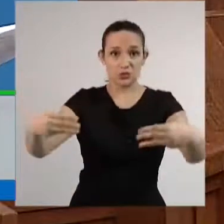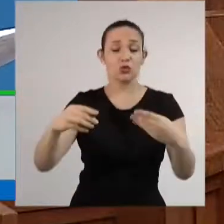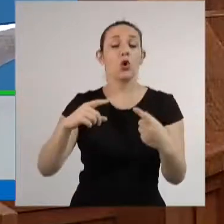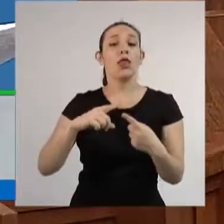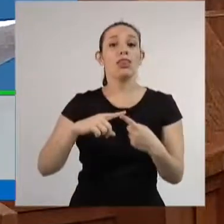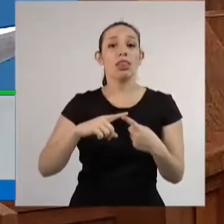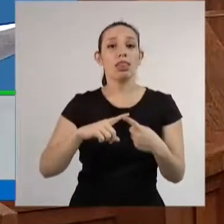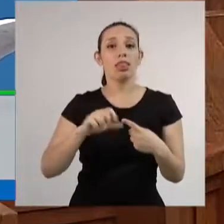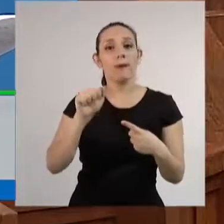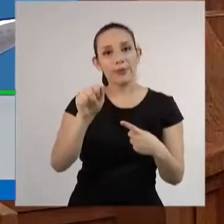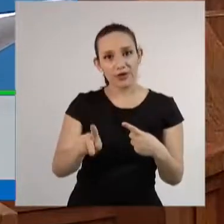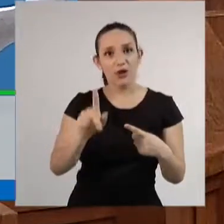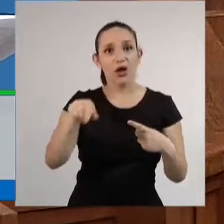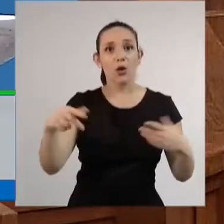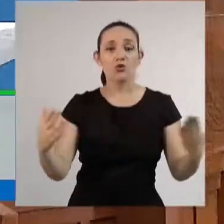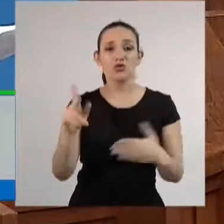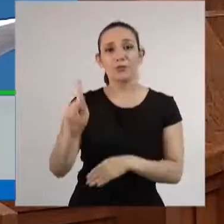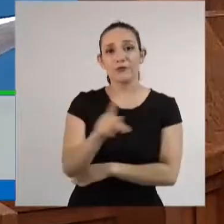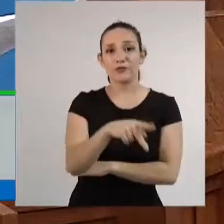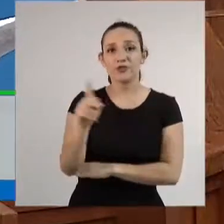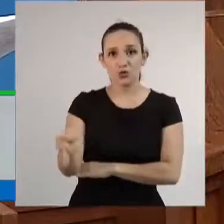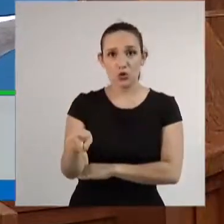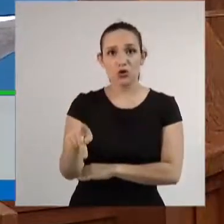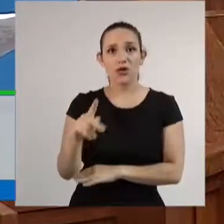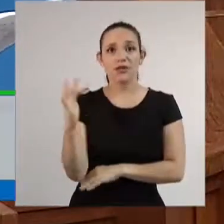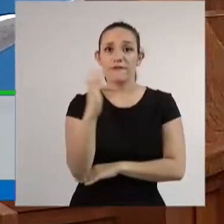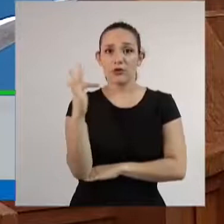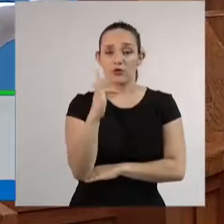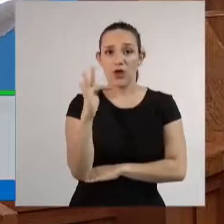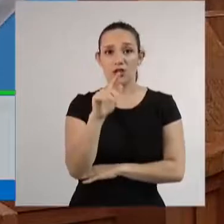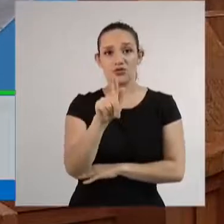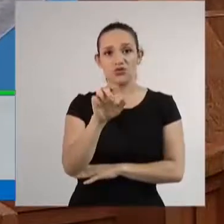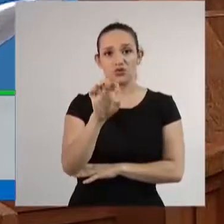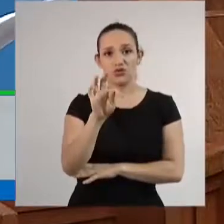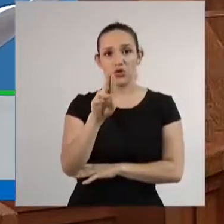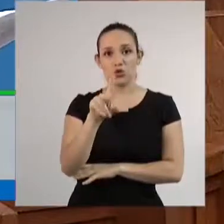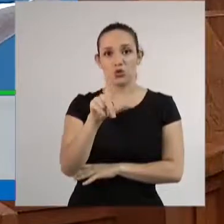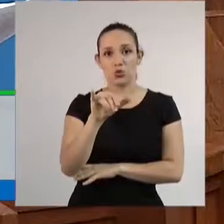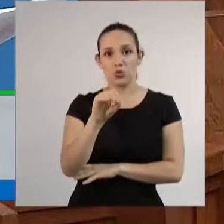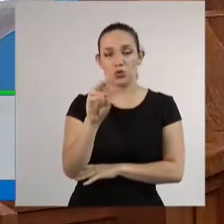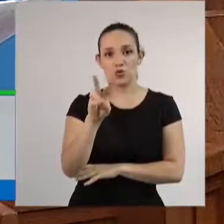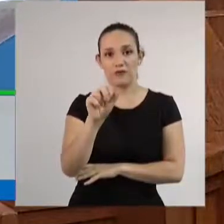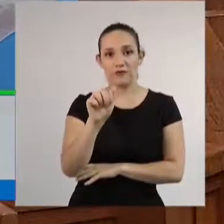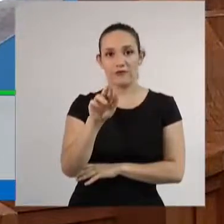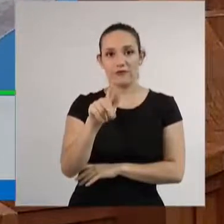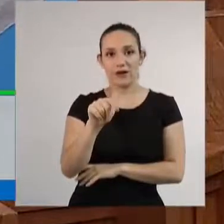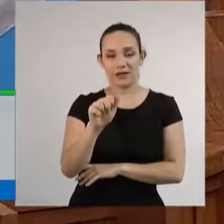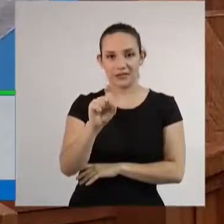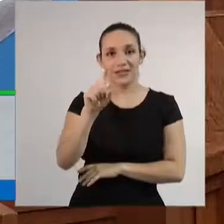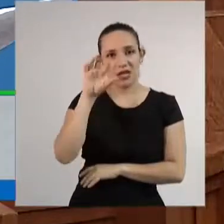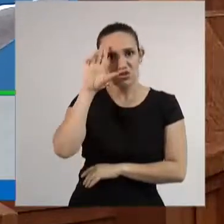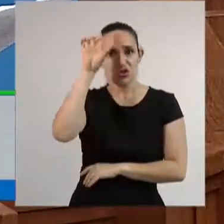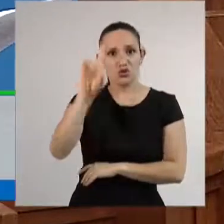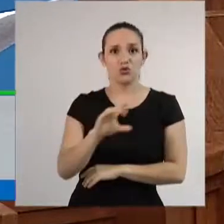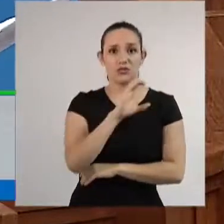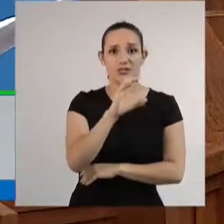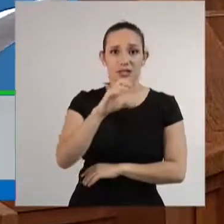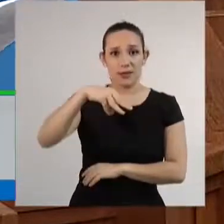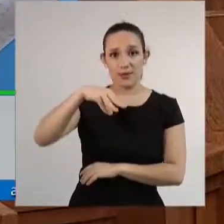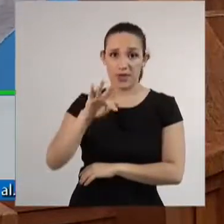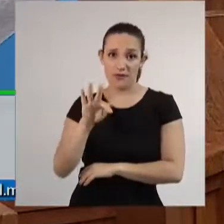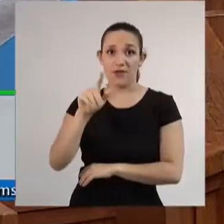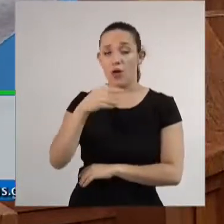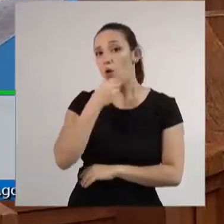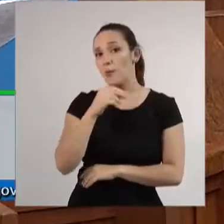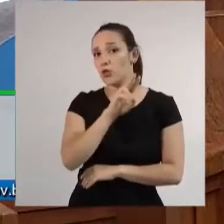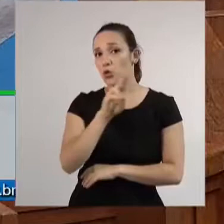União, atualmente professor da Fundação Getúlio Vargas e diretor do CCIF, o senhor Nelson Machado,